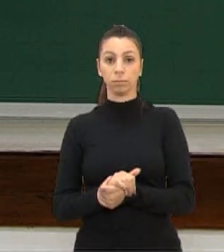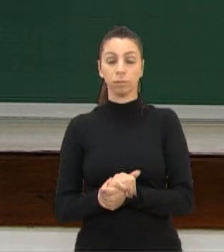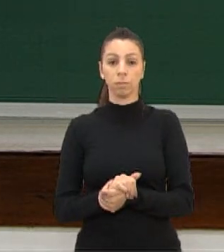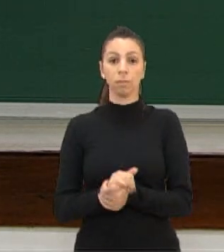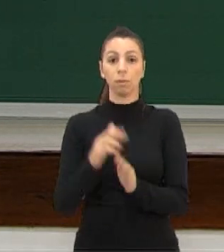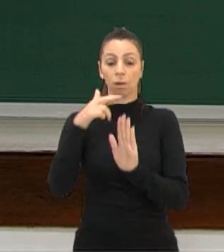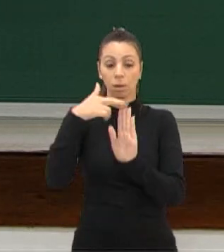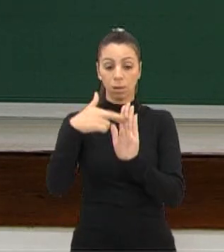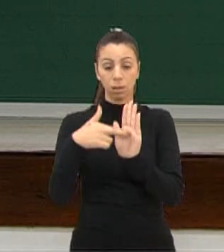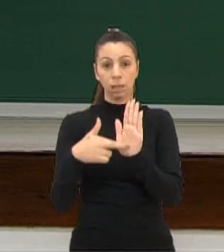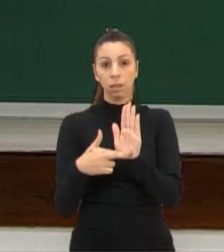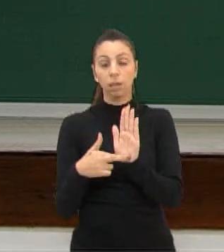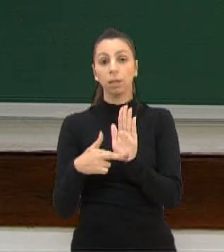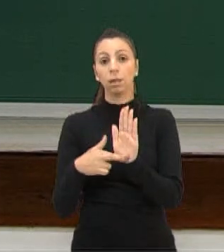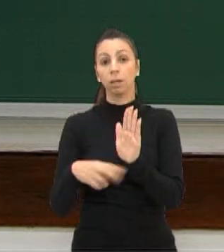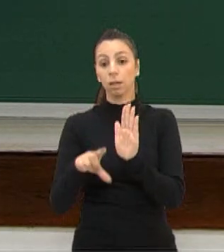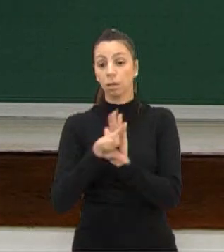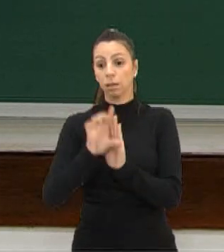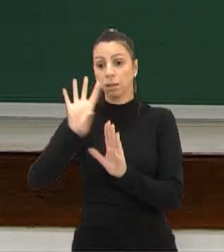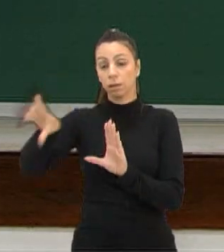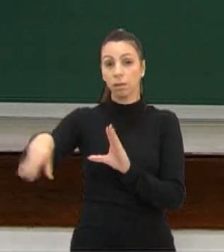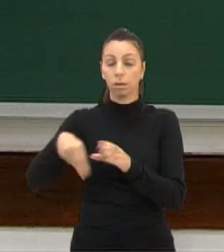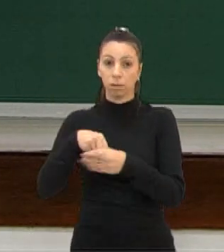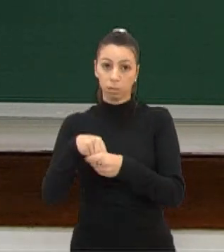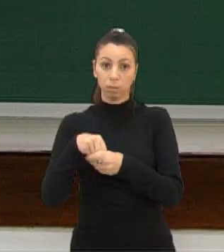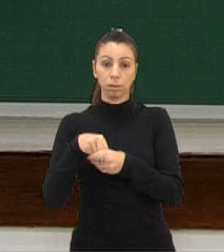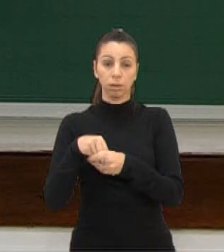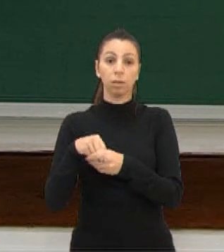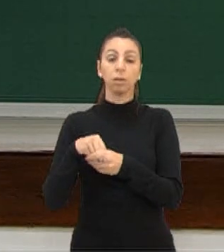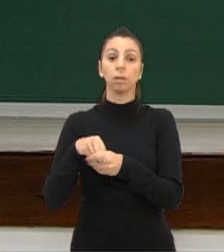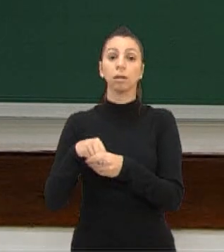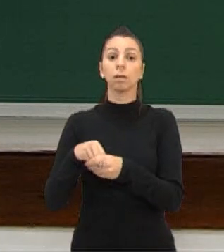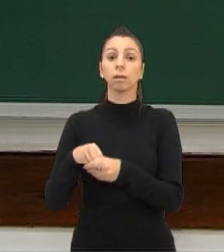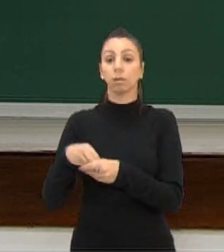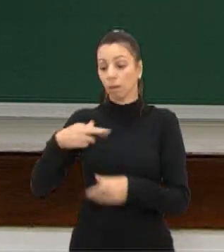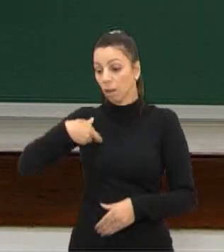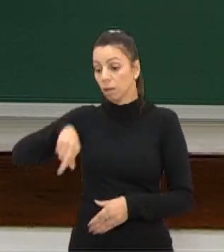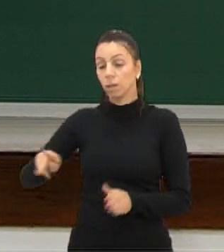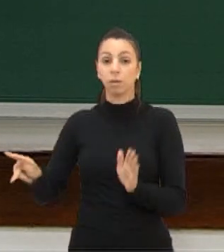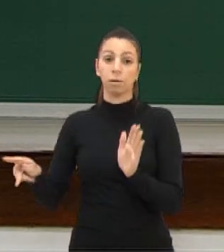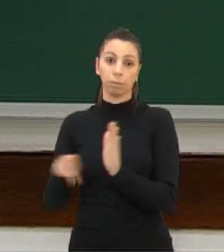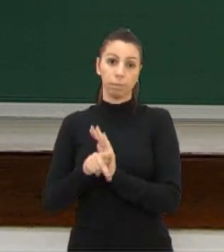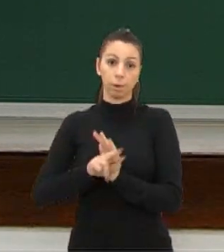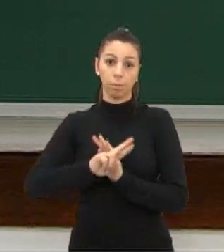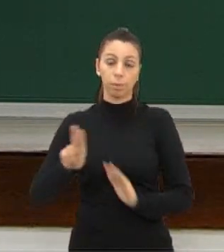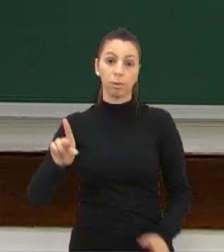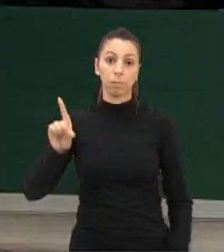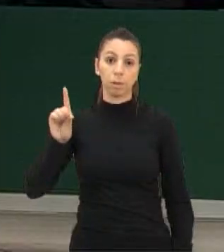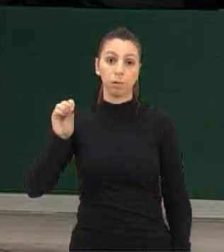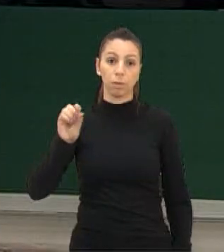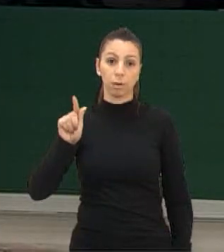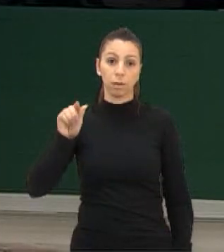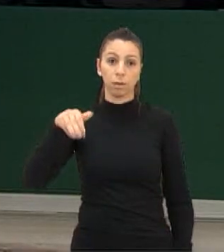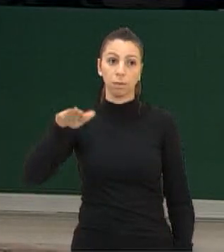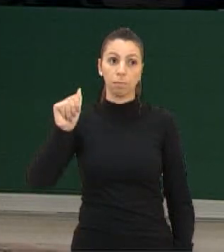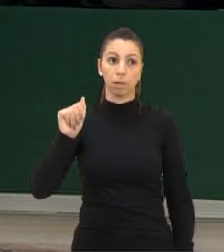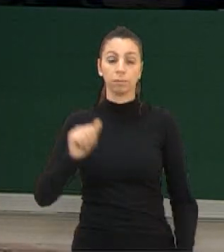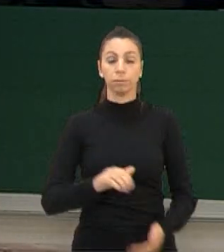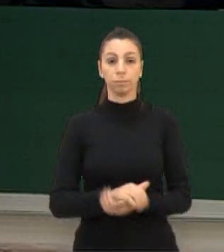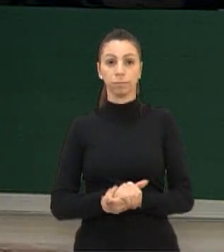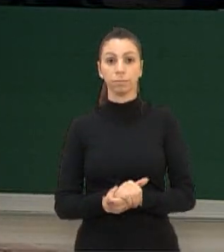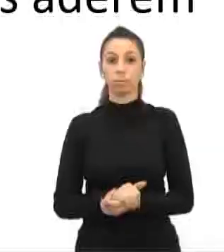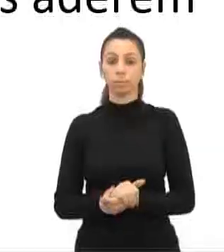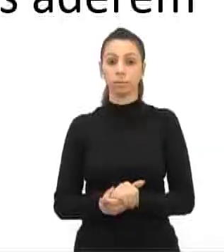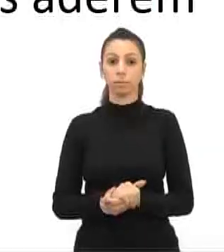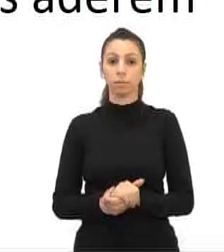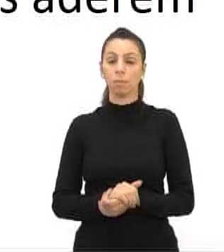as regras, as normas, que na religião chamamos de dogmas. Tá? Para o sociólogo Émile Durkheim,